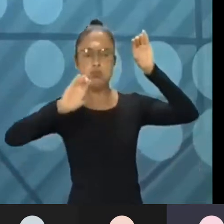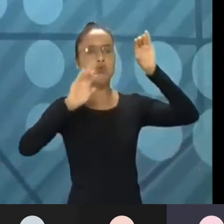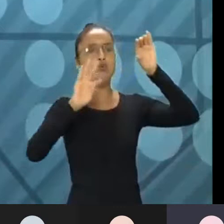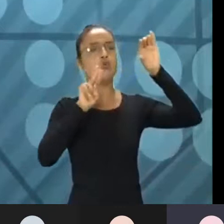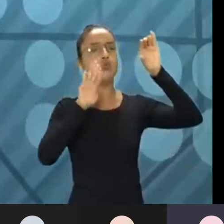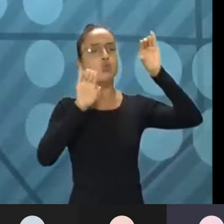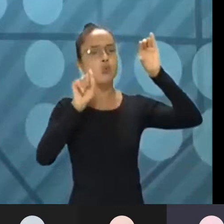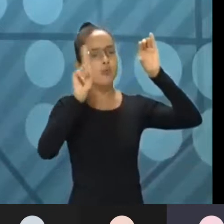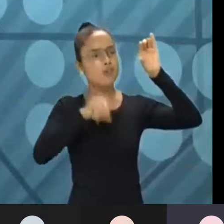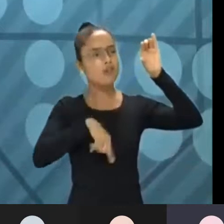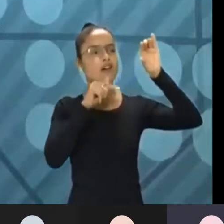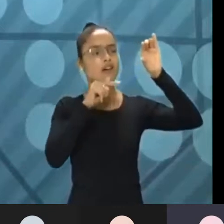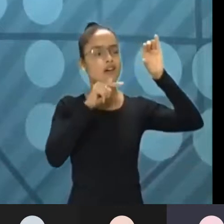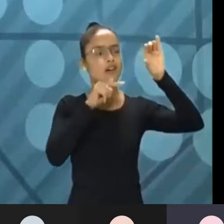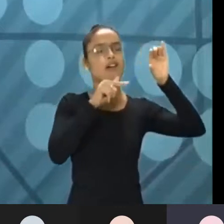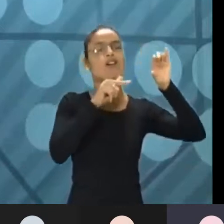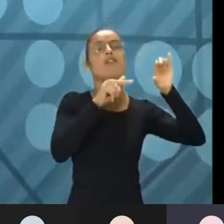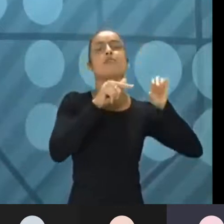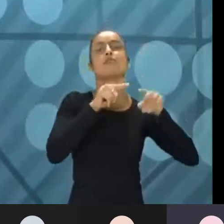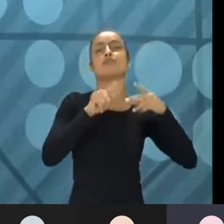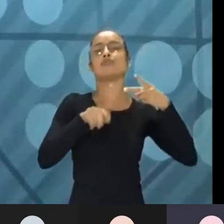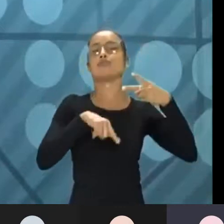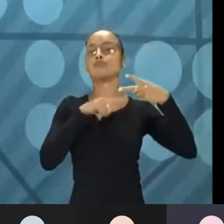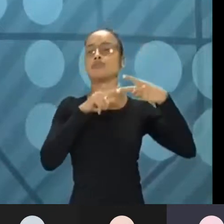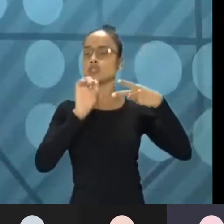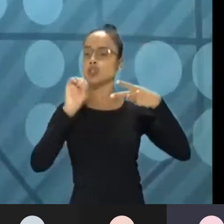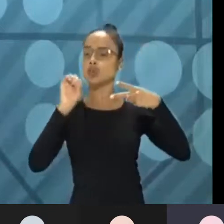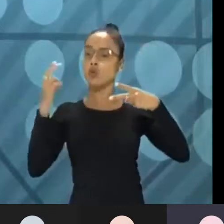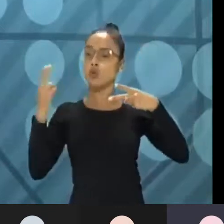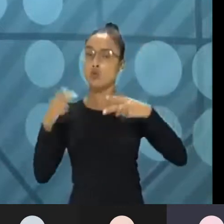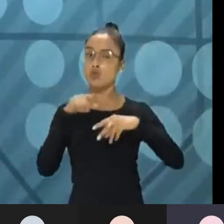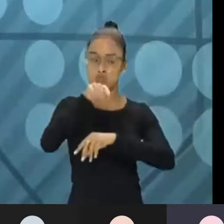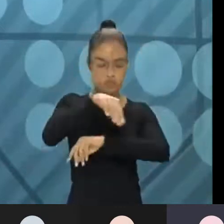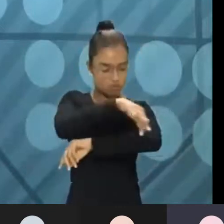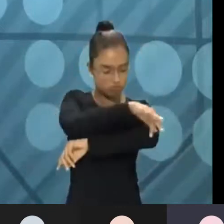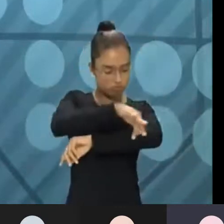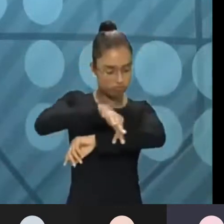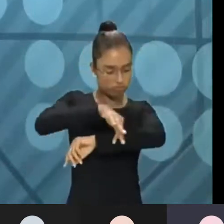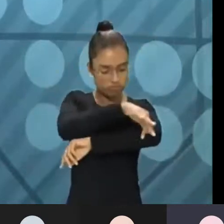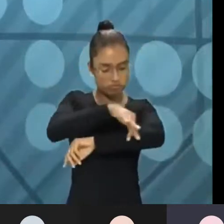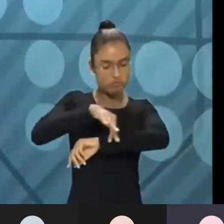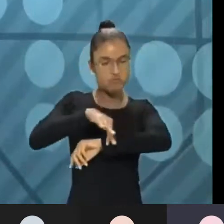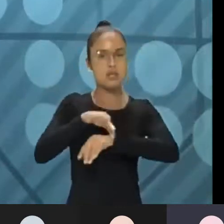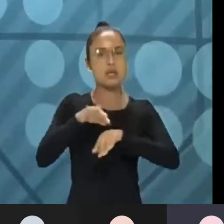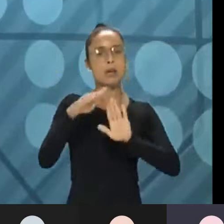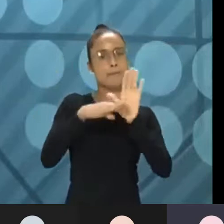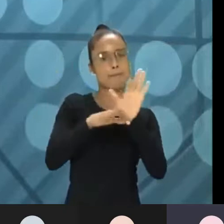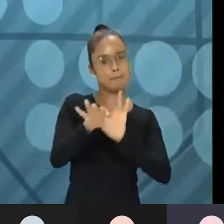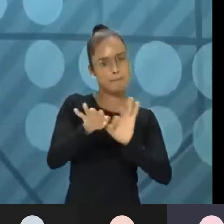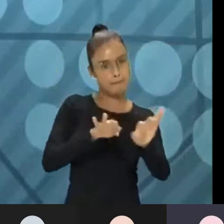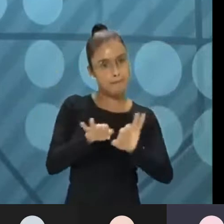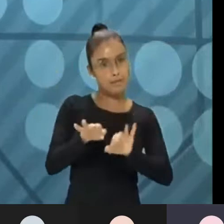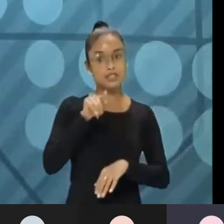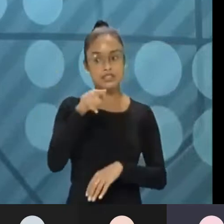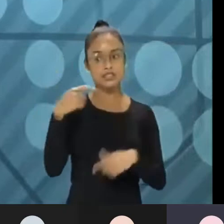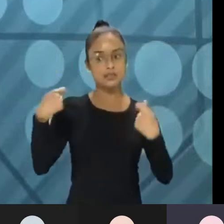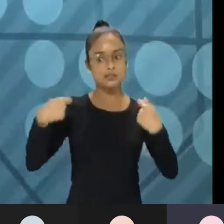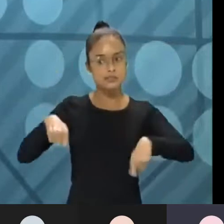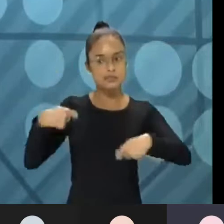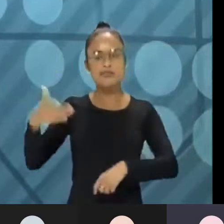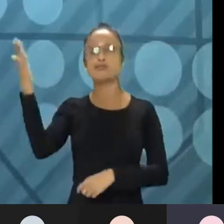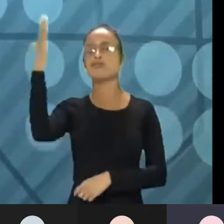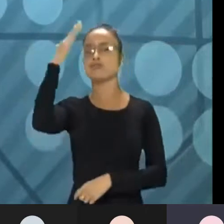ou quando você vai fazer o estudo volumétrico de um projeto arquitetônico. Então, existem várias aplicações. Então, é importante você